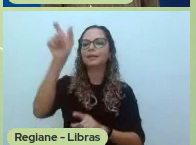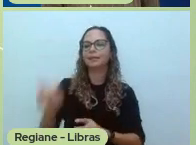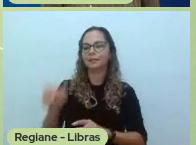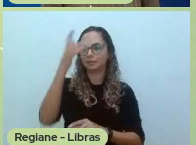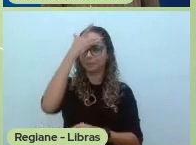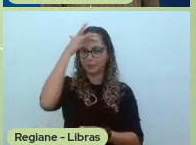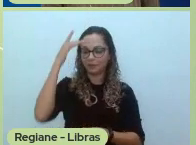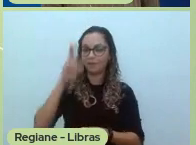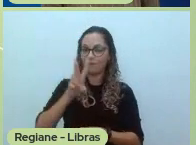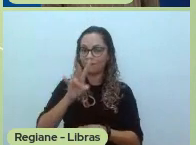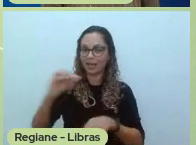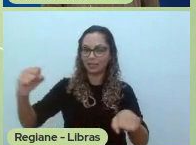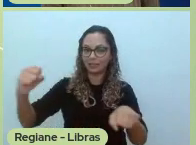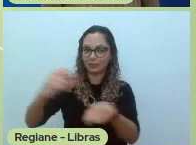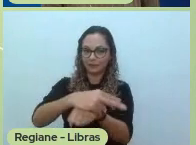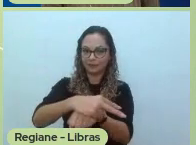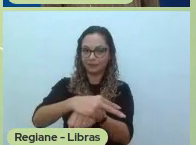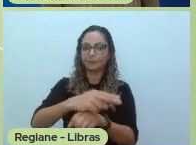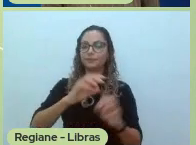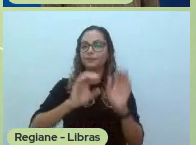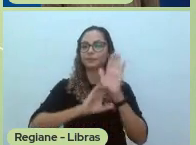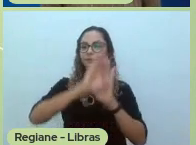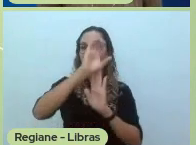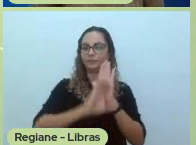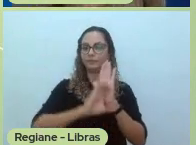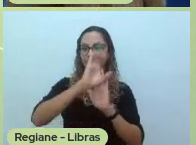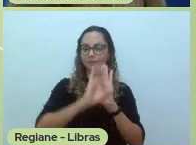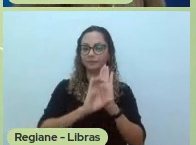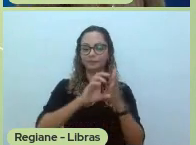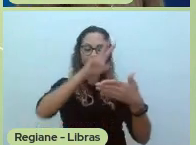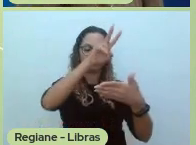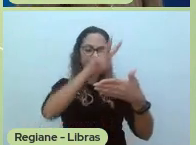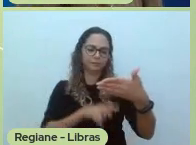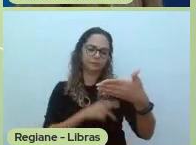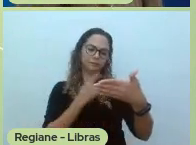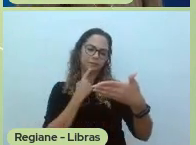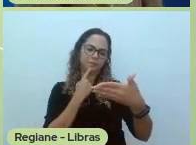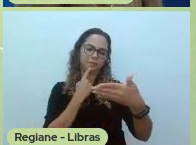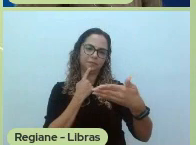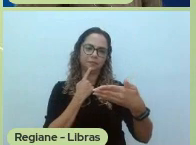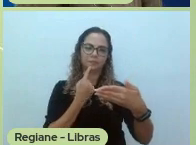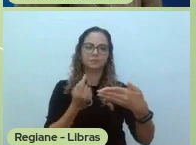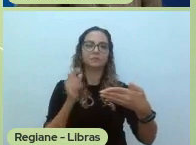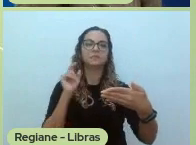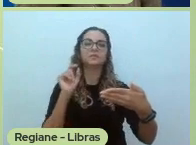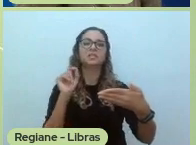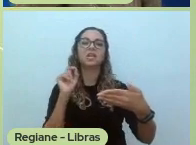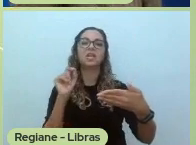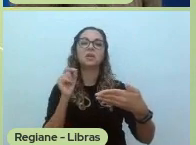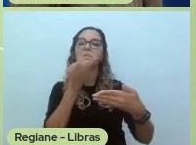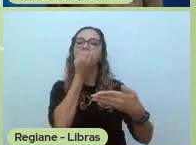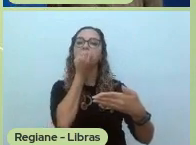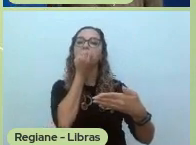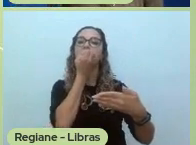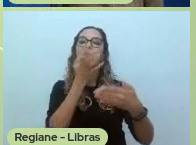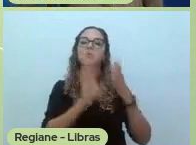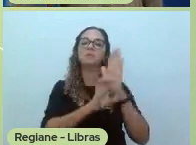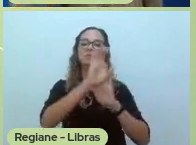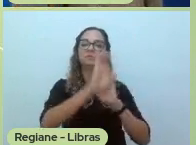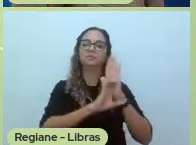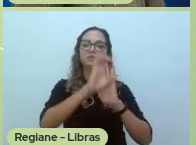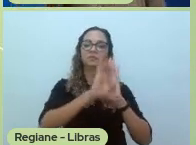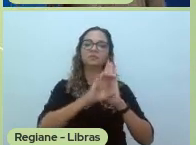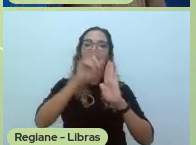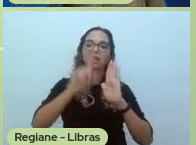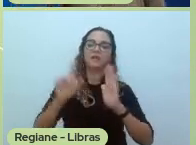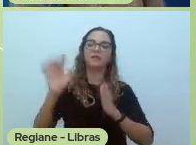contratar. A gente foi acostumado a entender o que é um bom currículo, né? Quem fez tal faculdade, quem tem estas